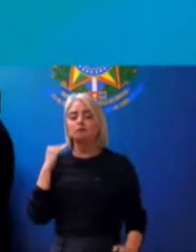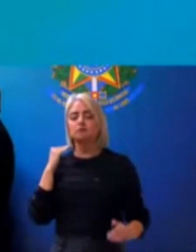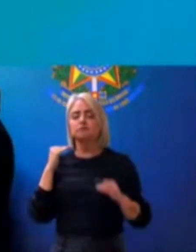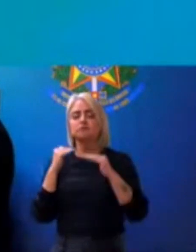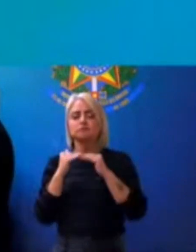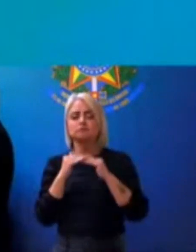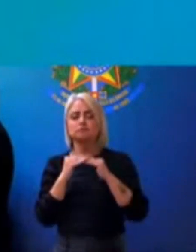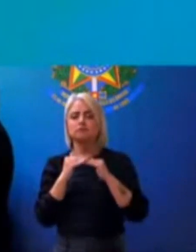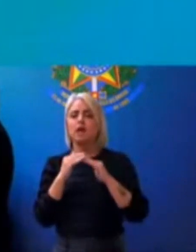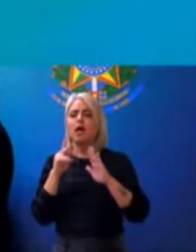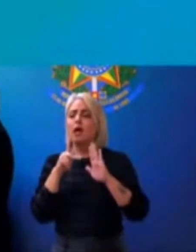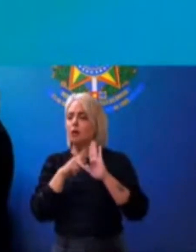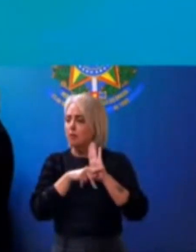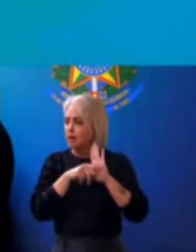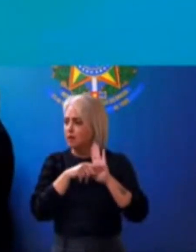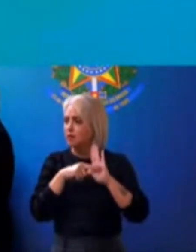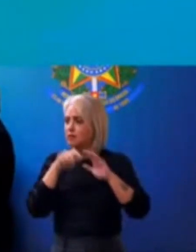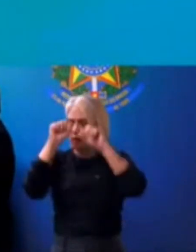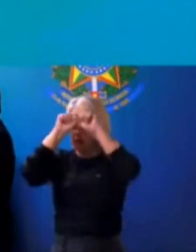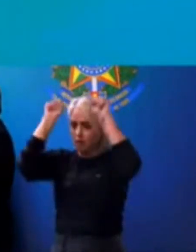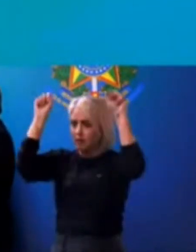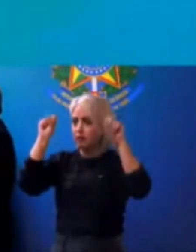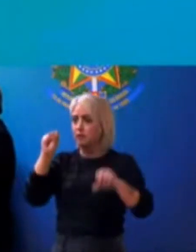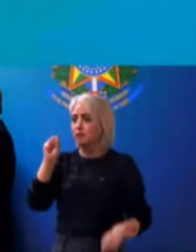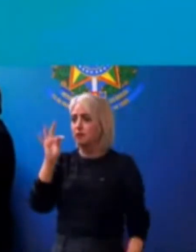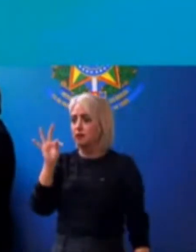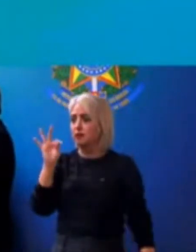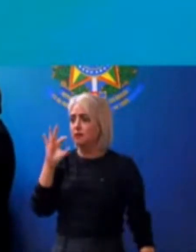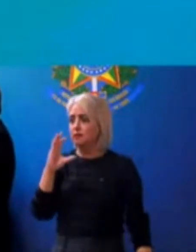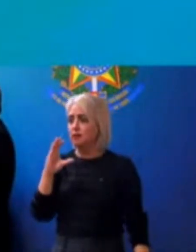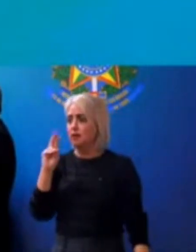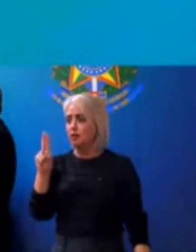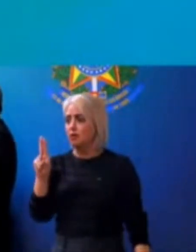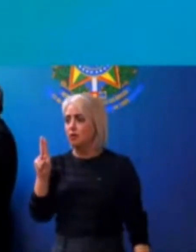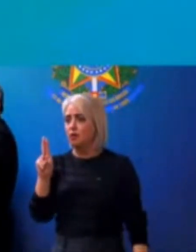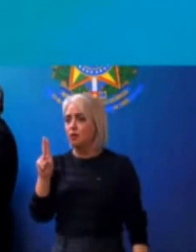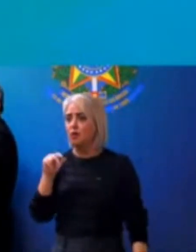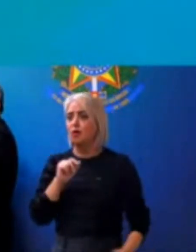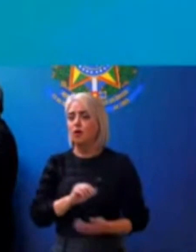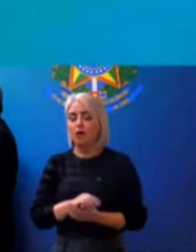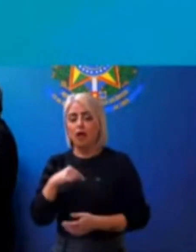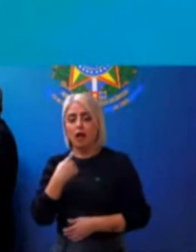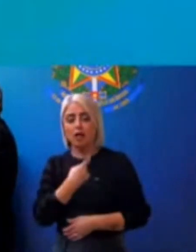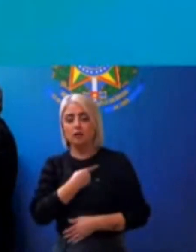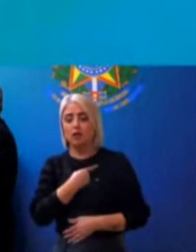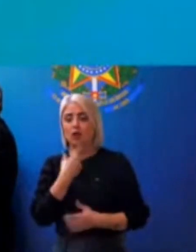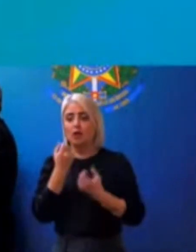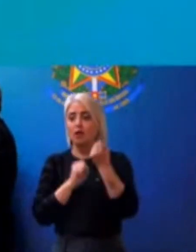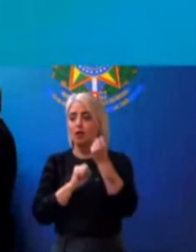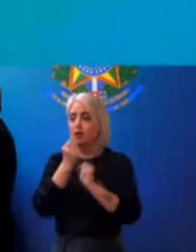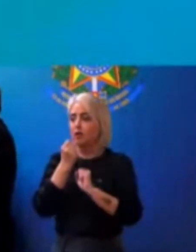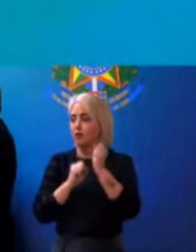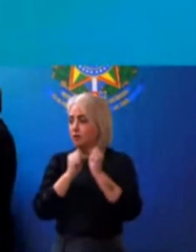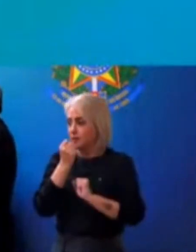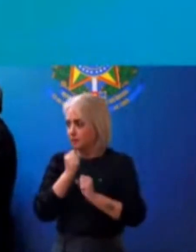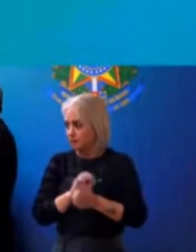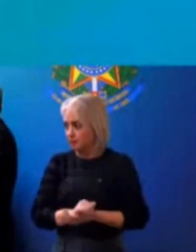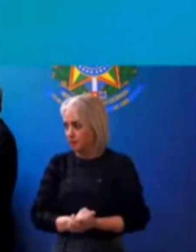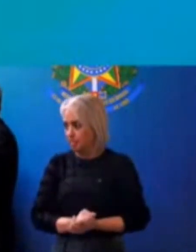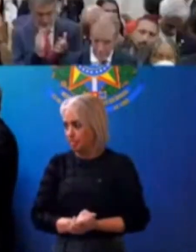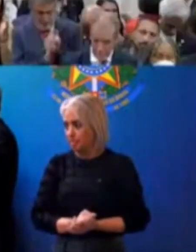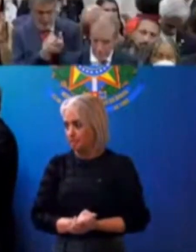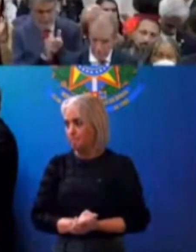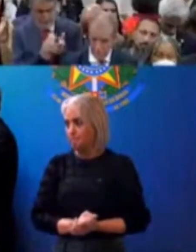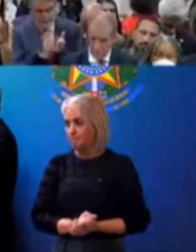parecer do Tribunal de Contas da União reverteremos a liquidação do ceitec a nossa fábrica de semicoutores